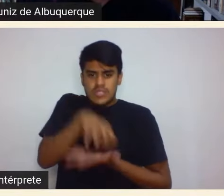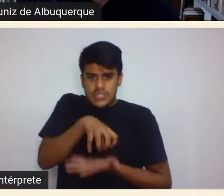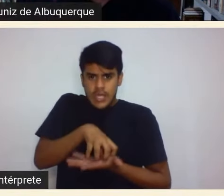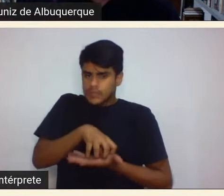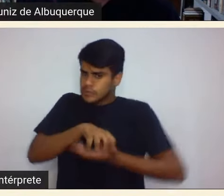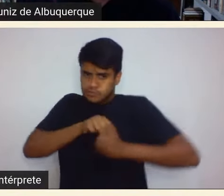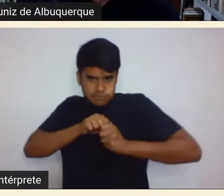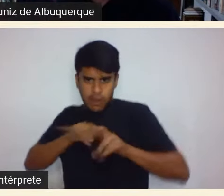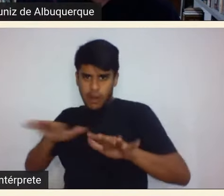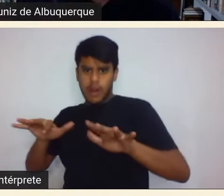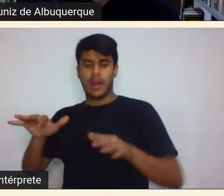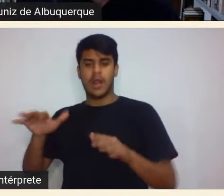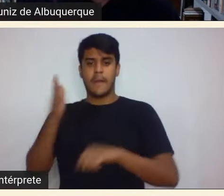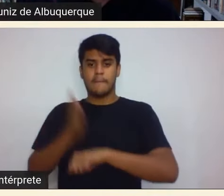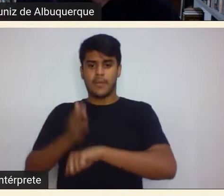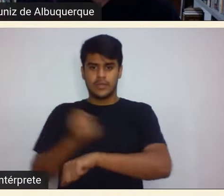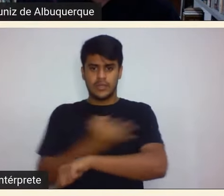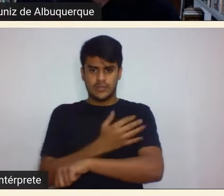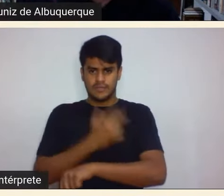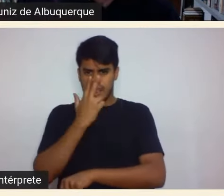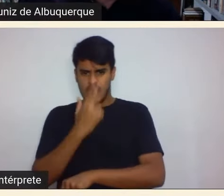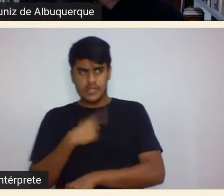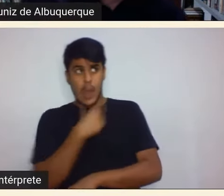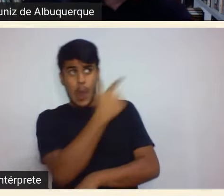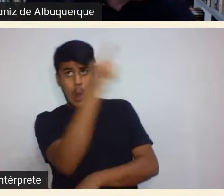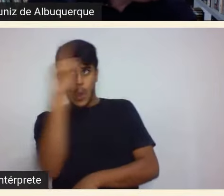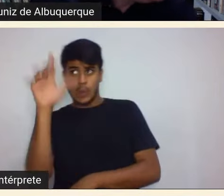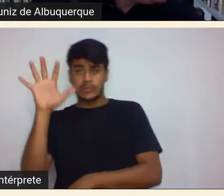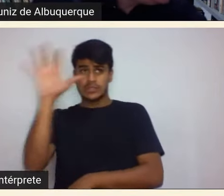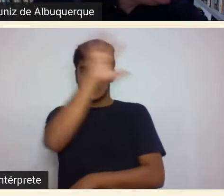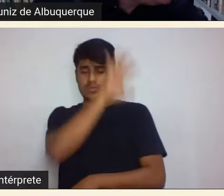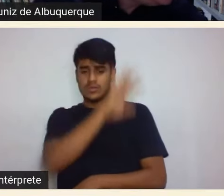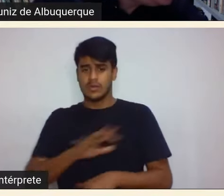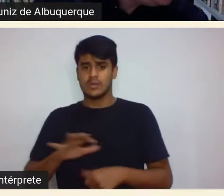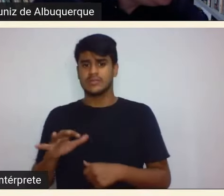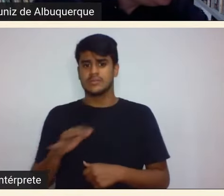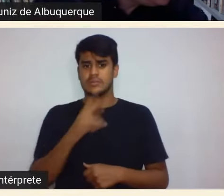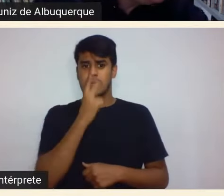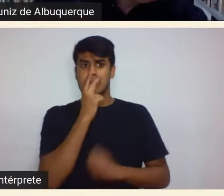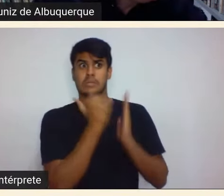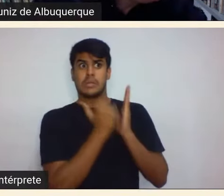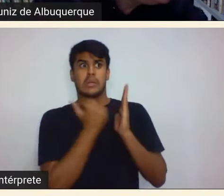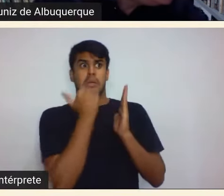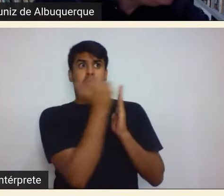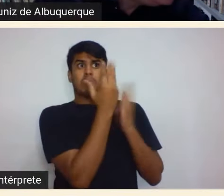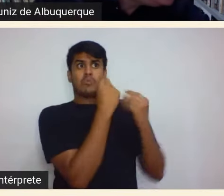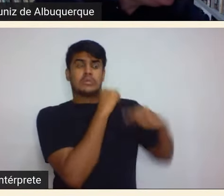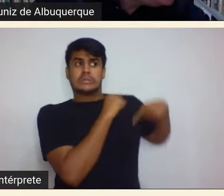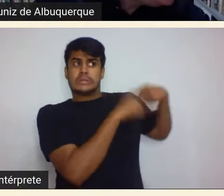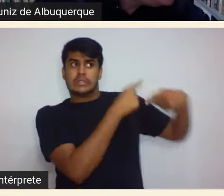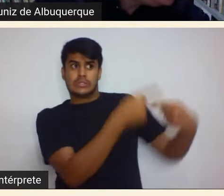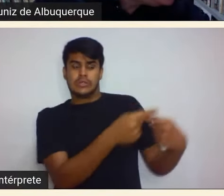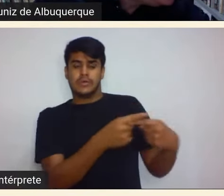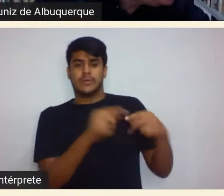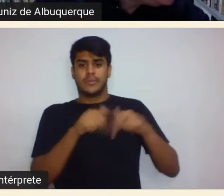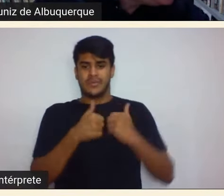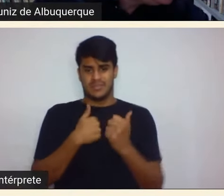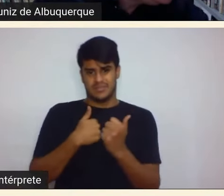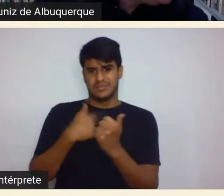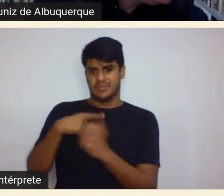as demais regiões brasileiras fossem tratadas exageradamente enquanto tradição na dicotomia com